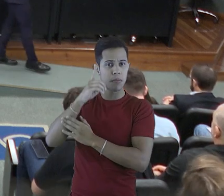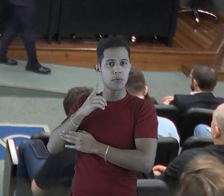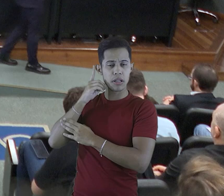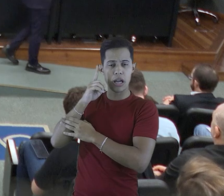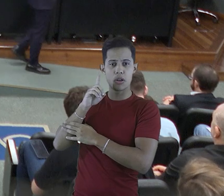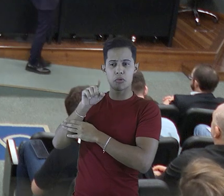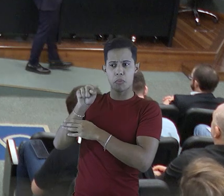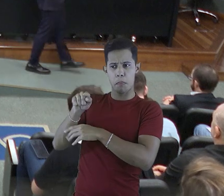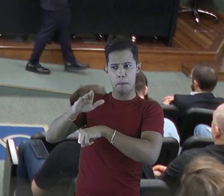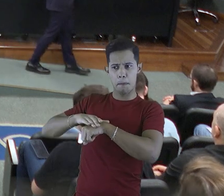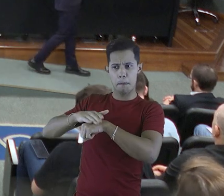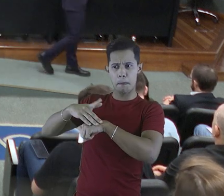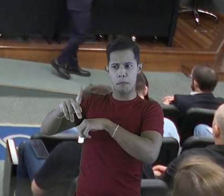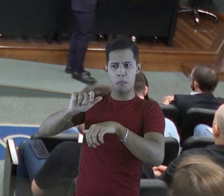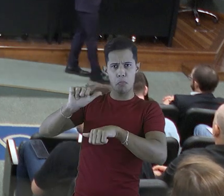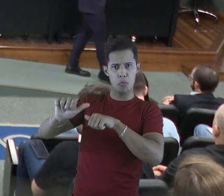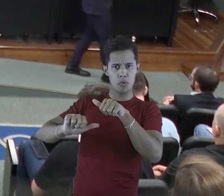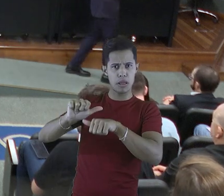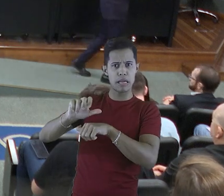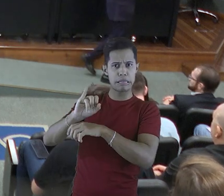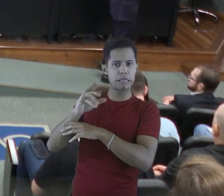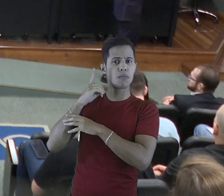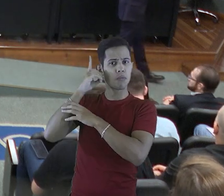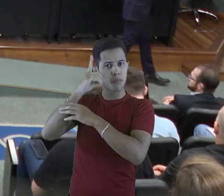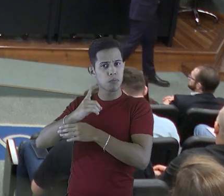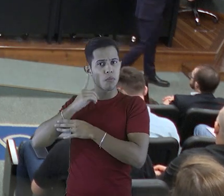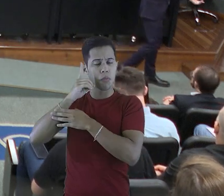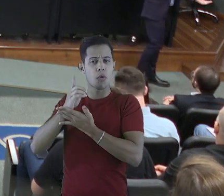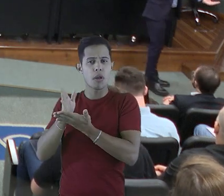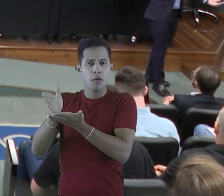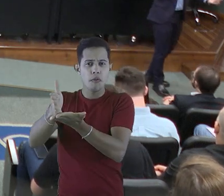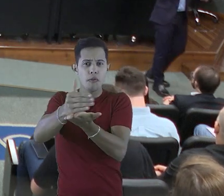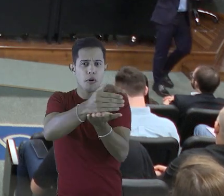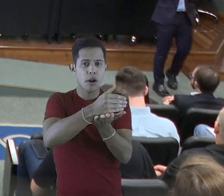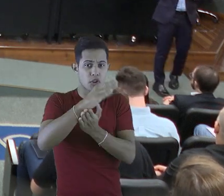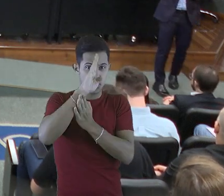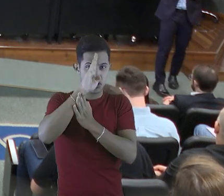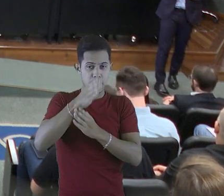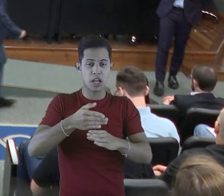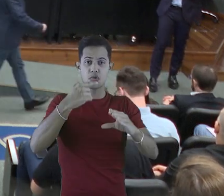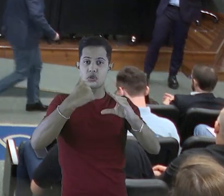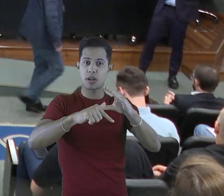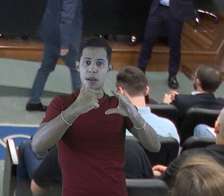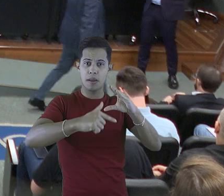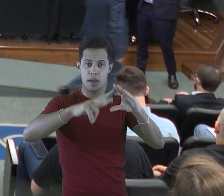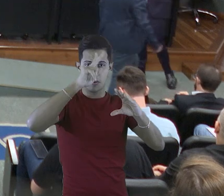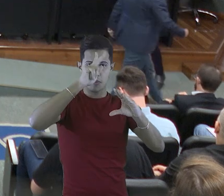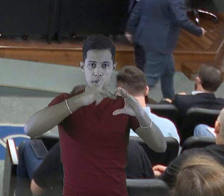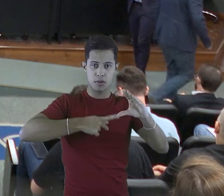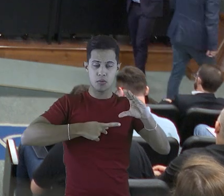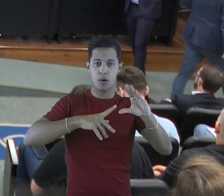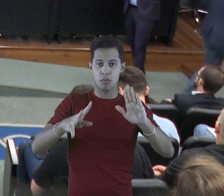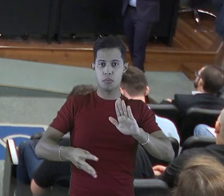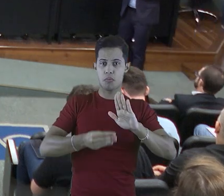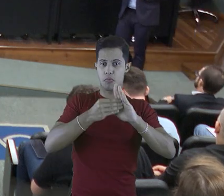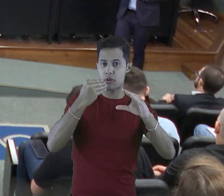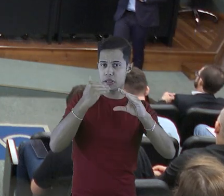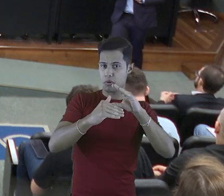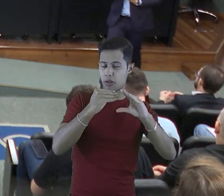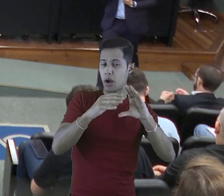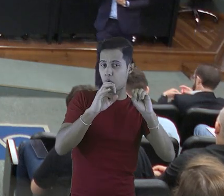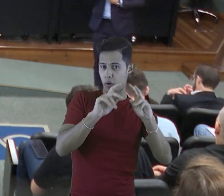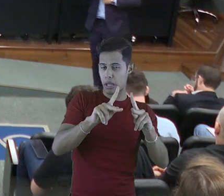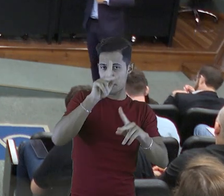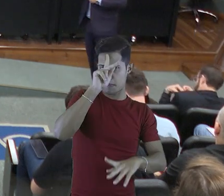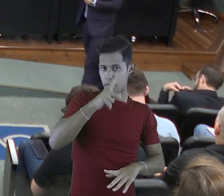capta é um dado que ele opera? Bom, se o deputado coletou o dado diretamente pelo seu e-mail pessoal